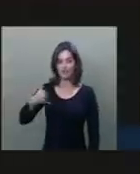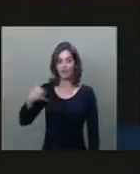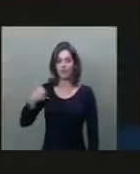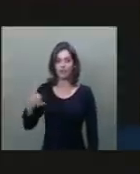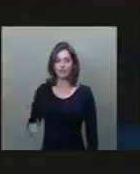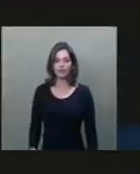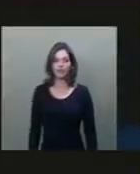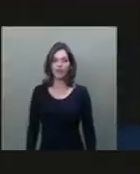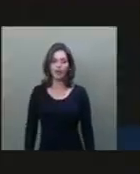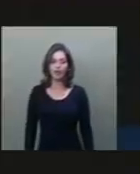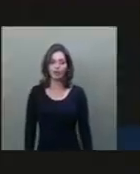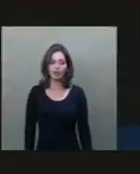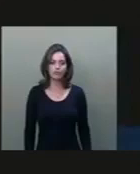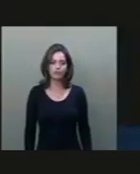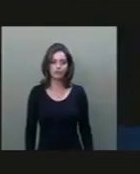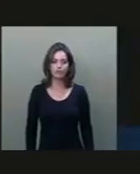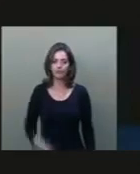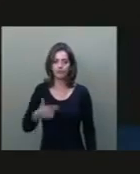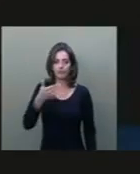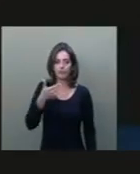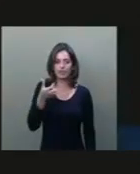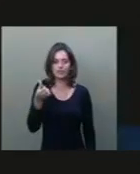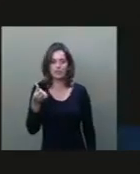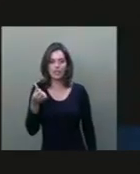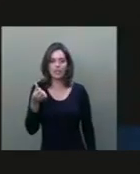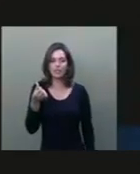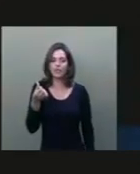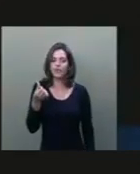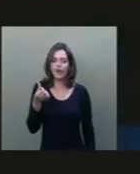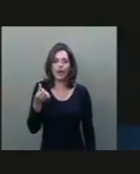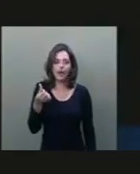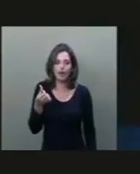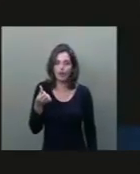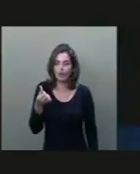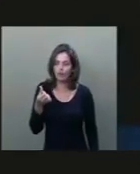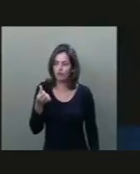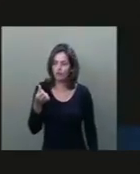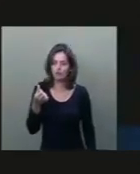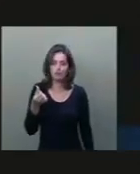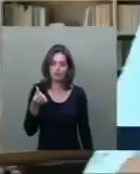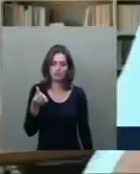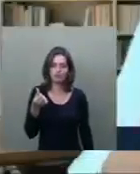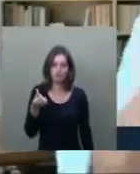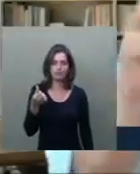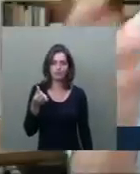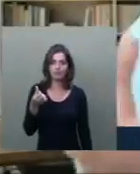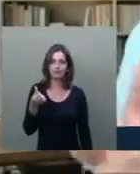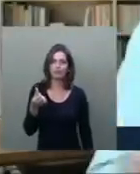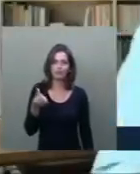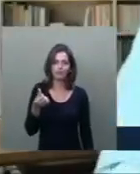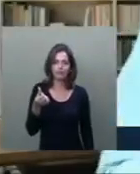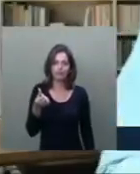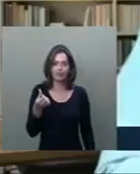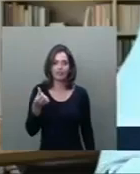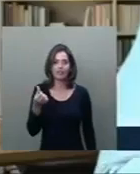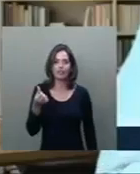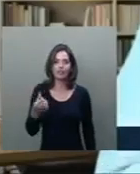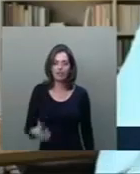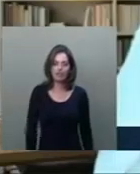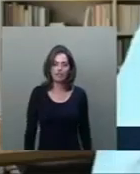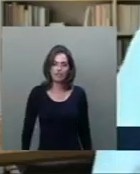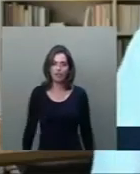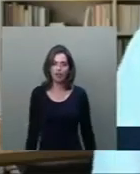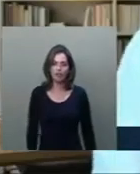26, 27 anos, estava do meu lado assinando lá, o que eu assinei, ele assinou junto, pessoal. Então, esse fake news que lançaram, que nós